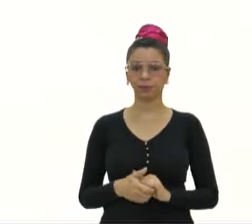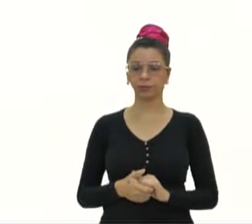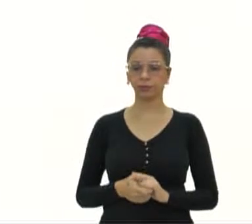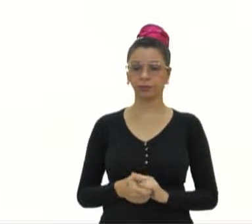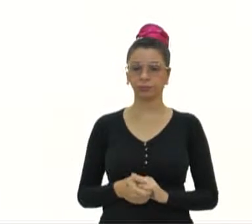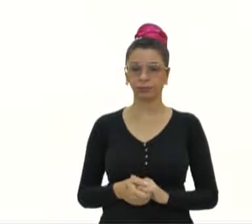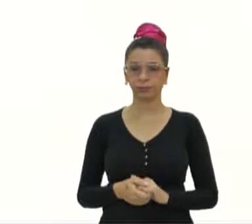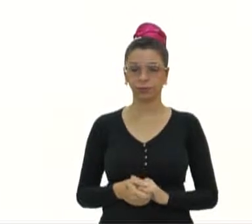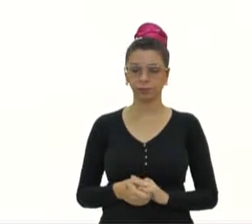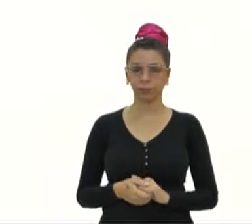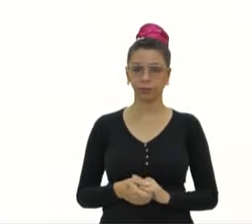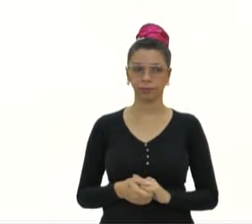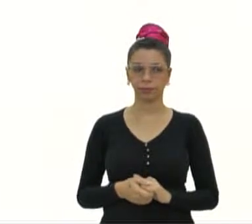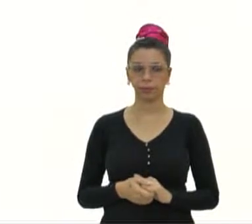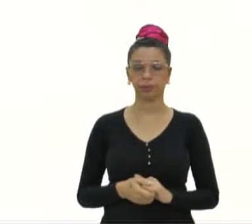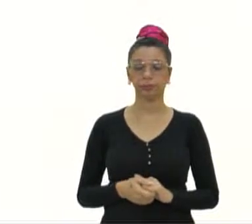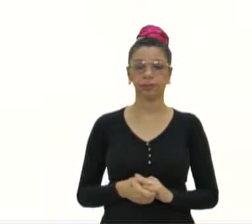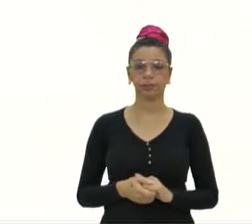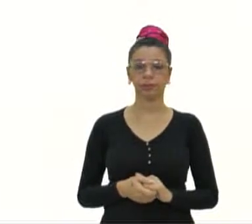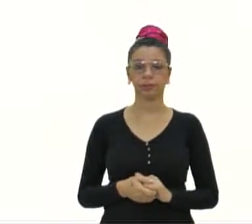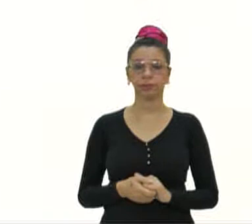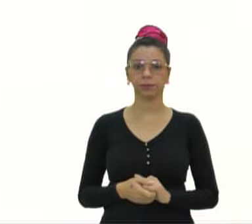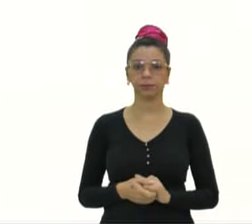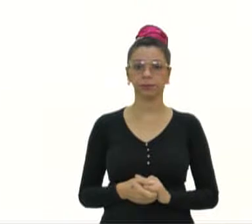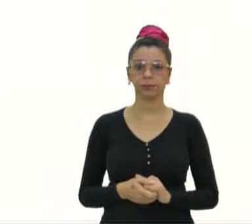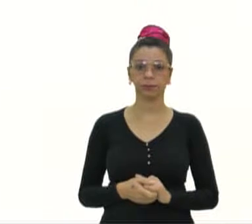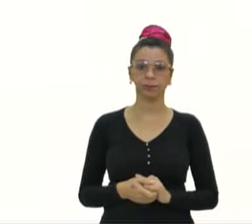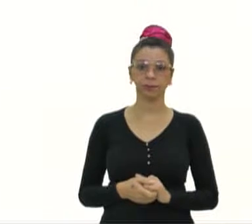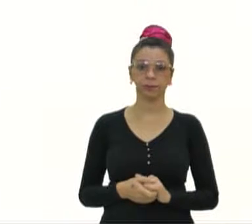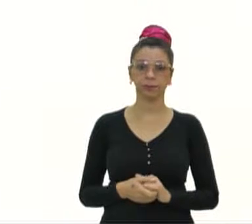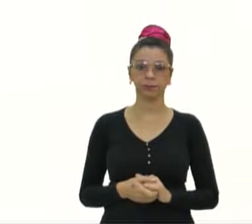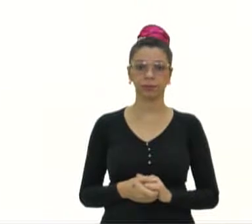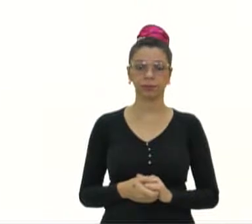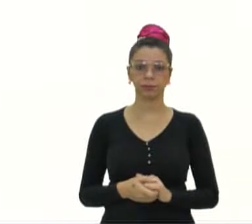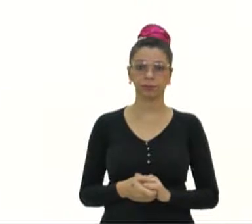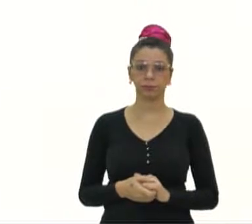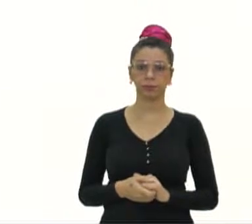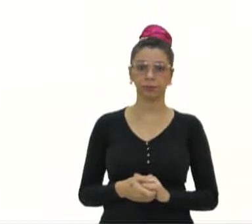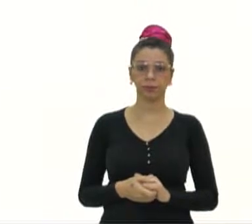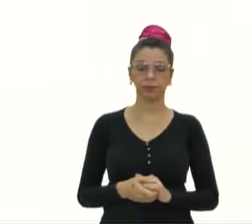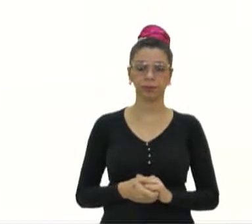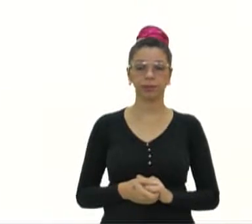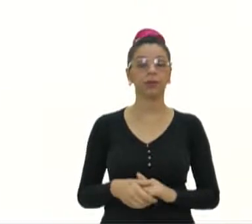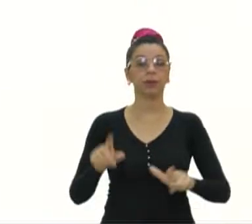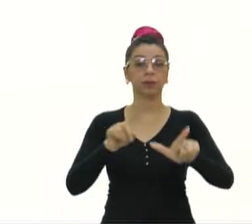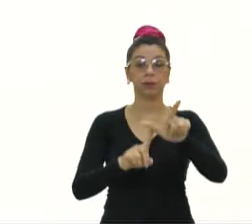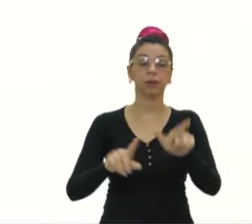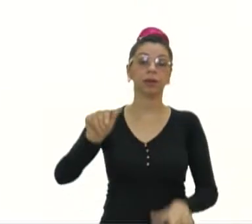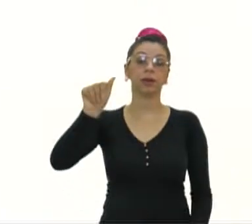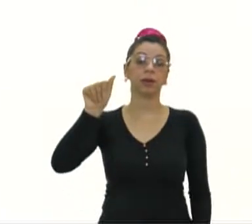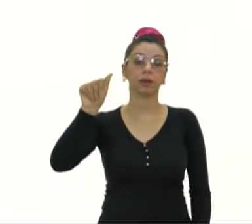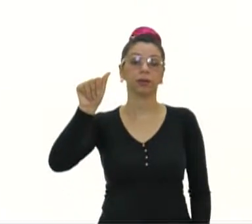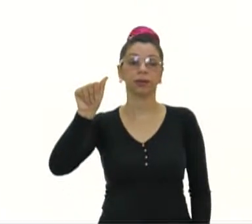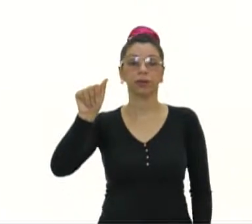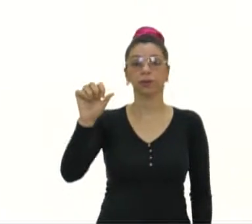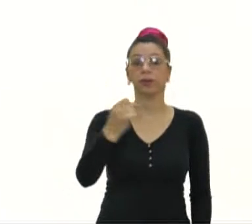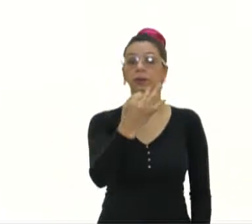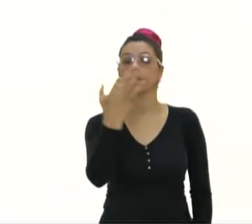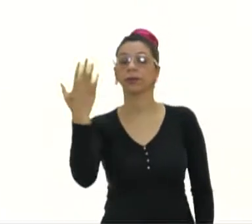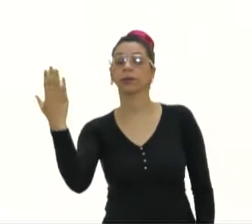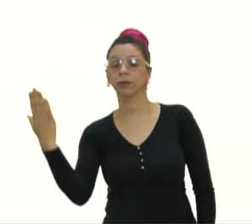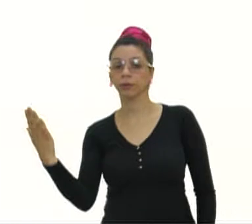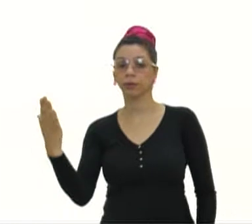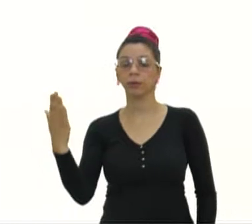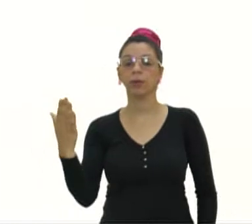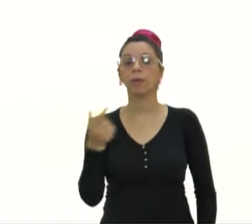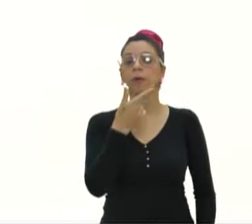e utilizá-lo para a resposta. How many snow guns did Calvin make? Letra A. Quantos dos